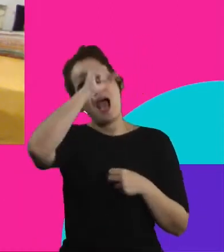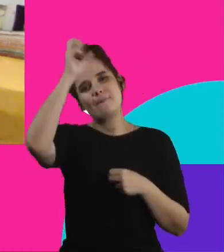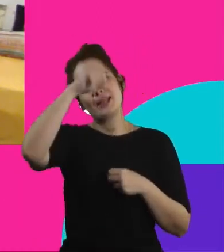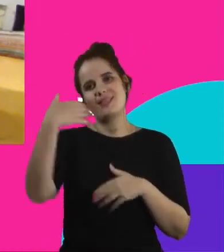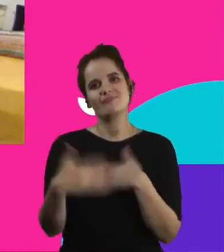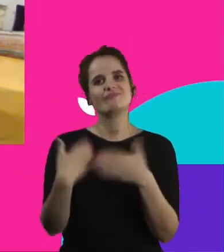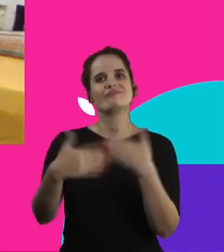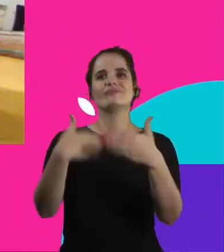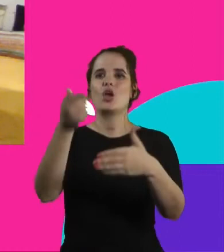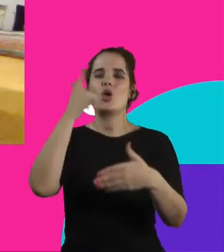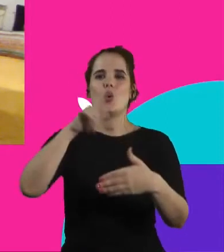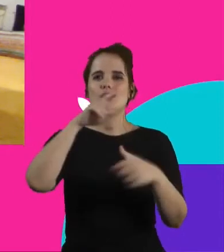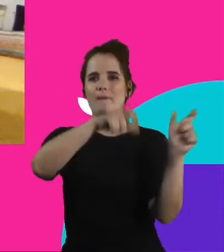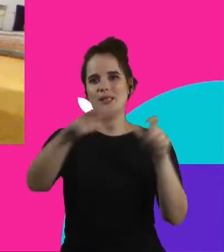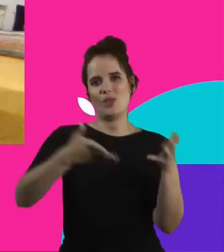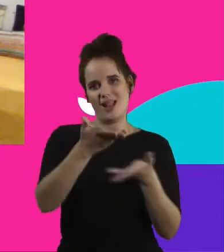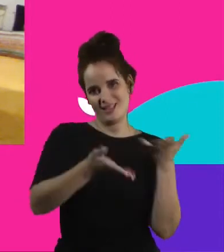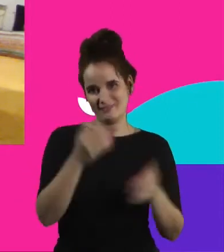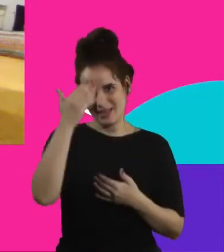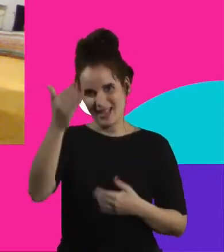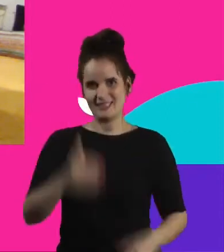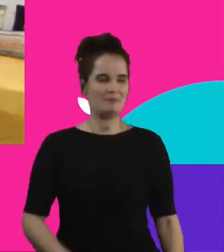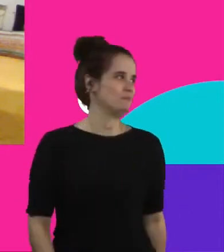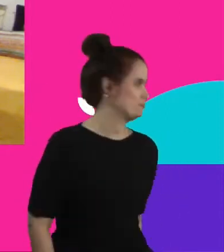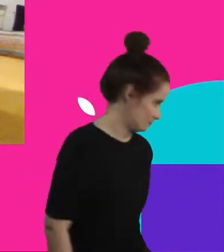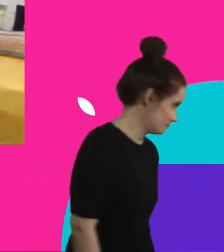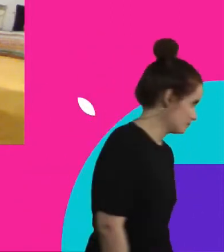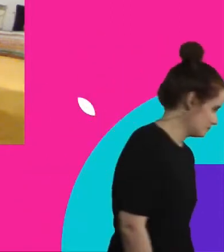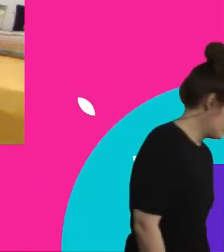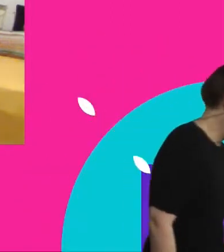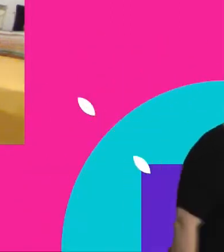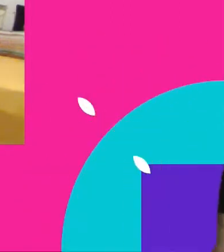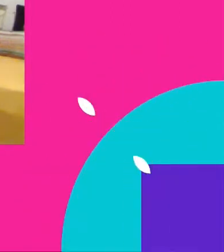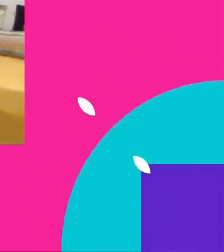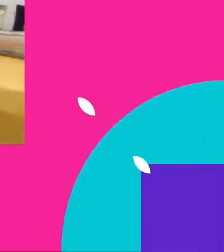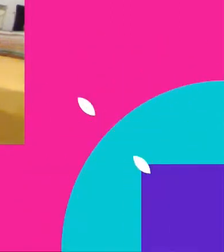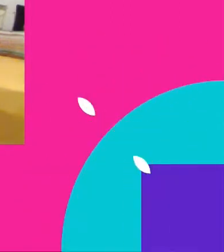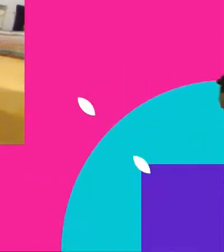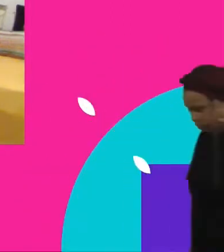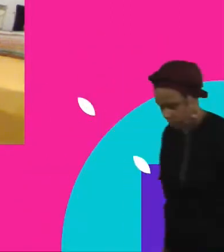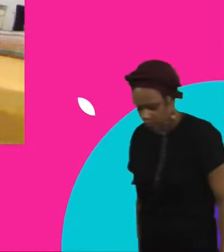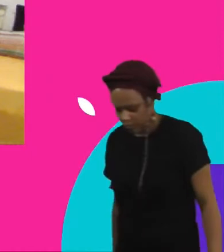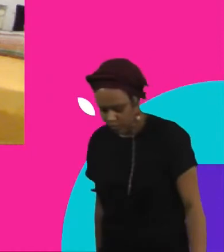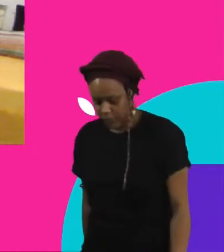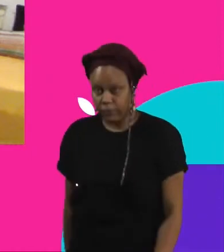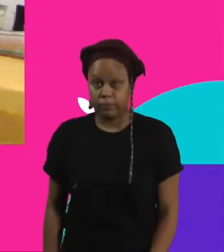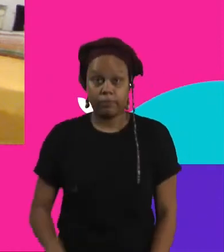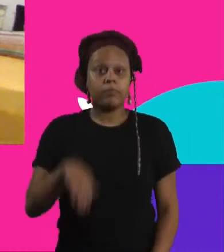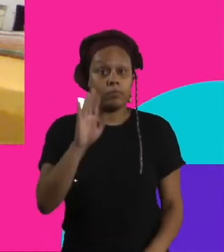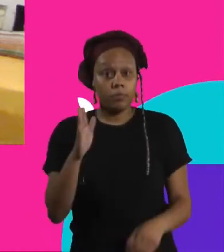muito, né, para lidar com pessoas. Obrigada. Morris, você quer trazer algum exemplo também desse desafio? Vamos